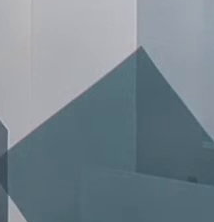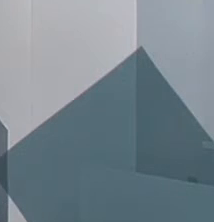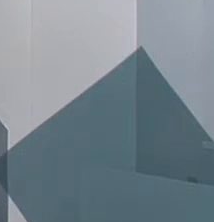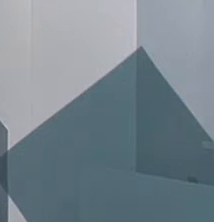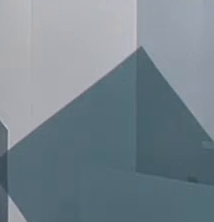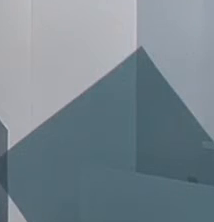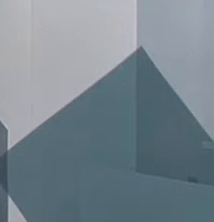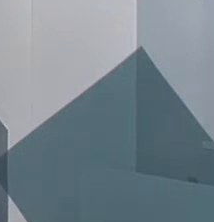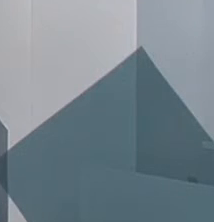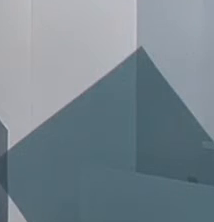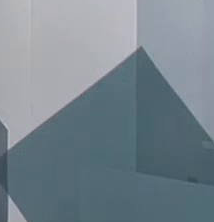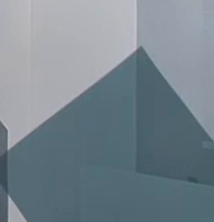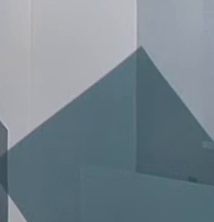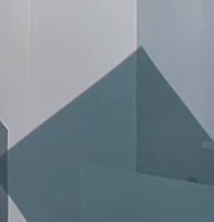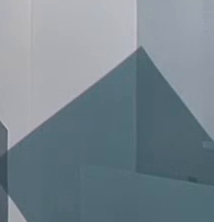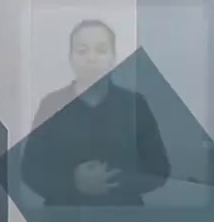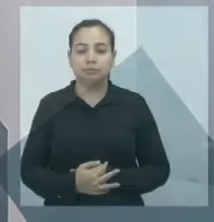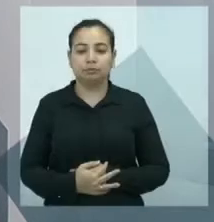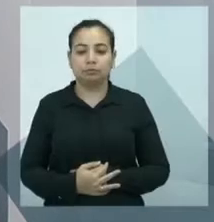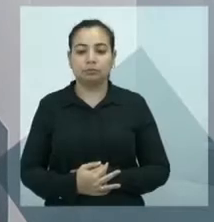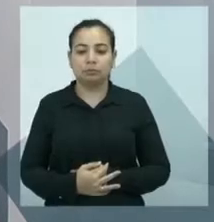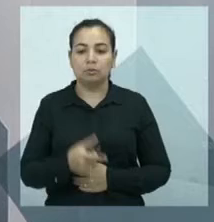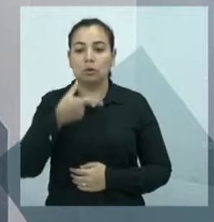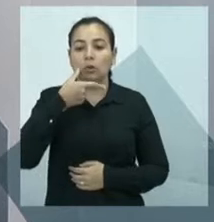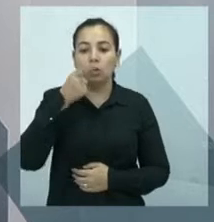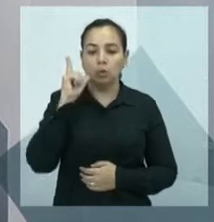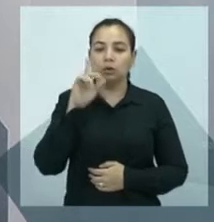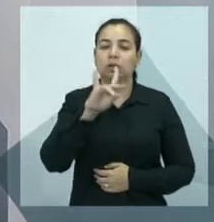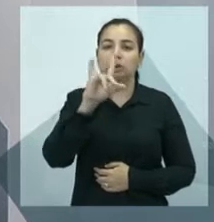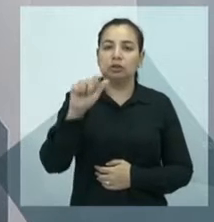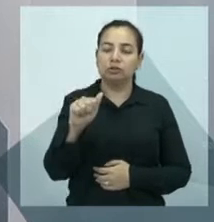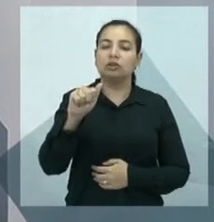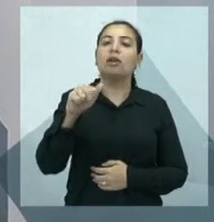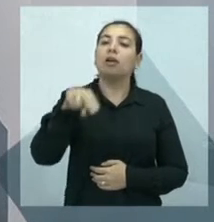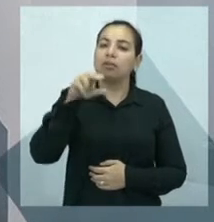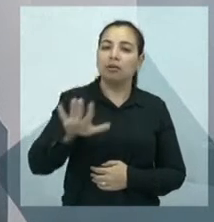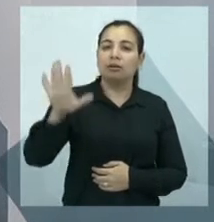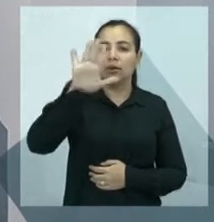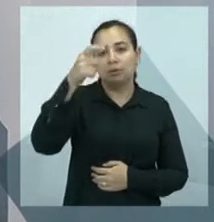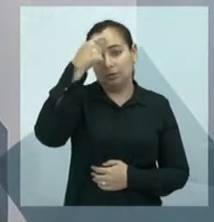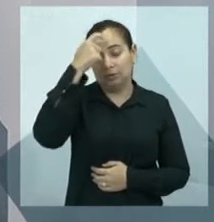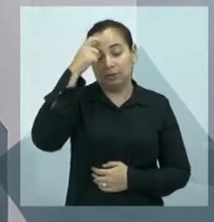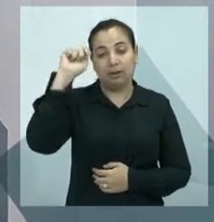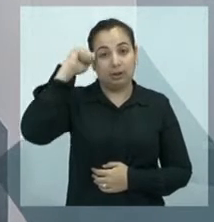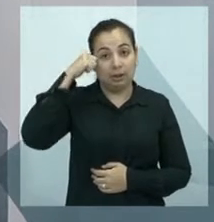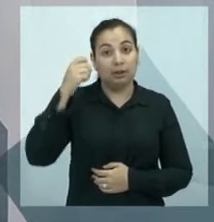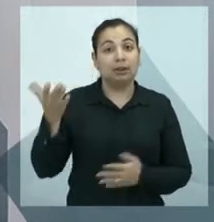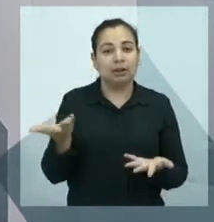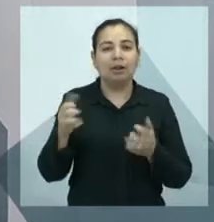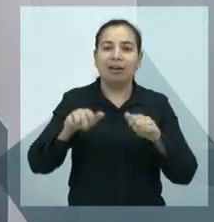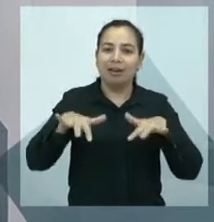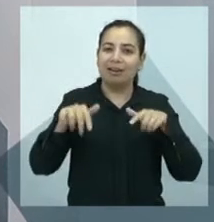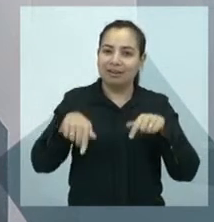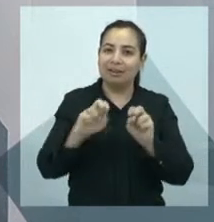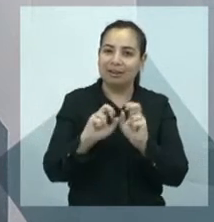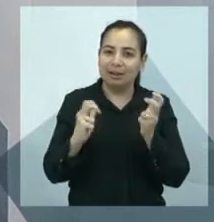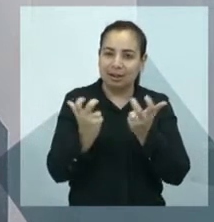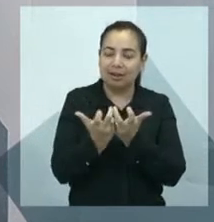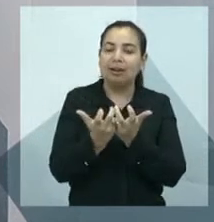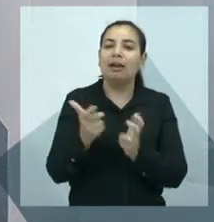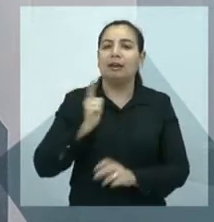foi comemorado o Dia Nacional da Consciência Negra. E aqui no plenário da Câmara Municipal,